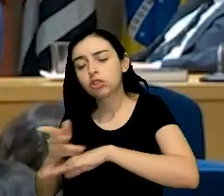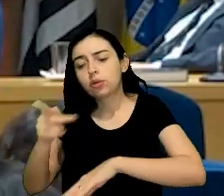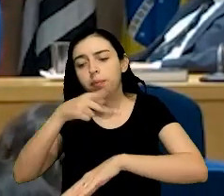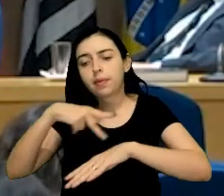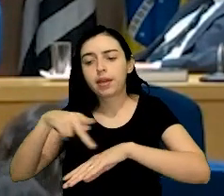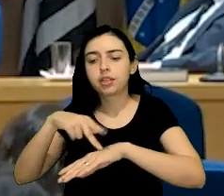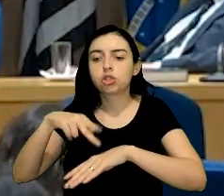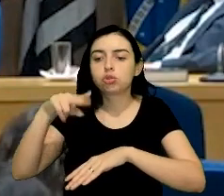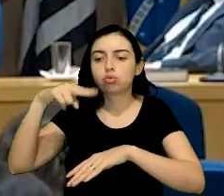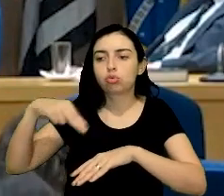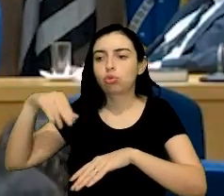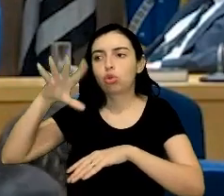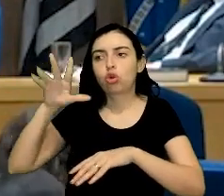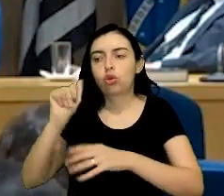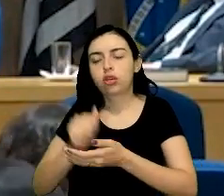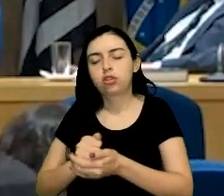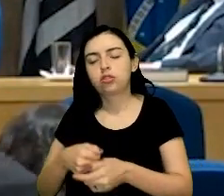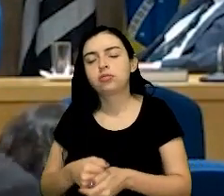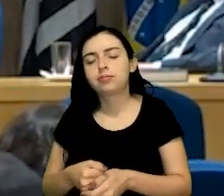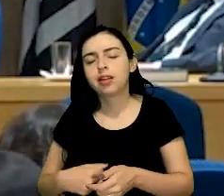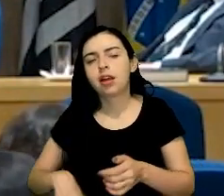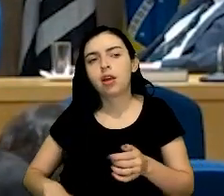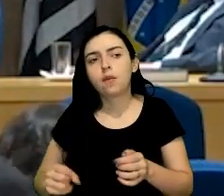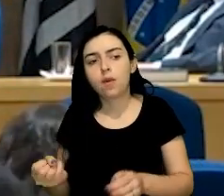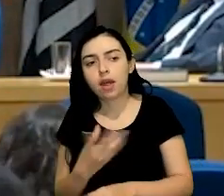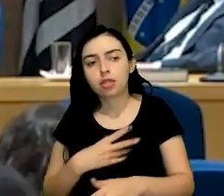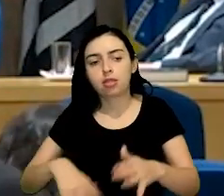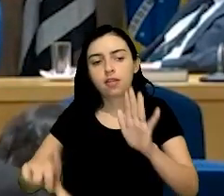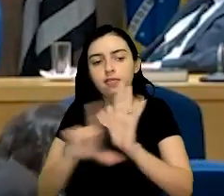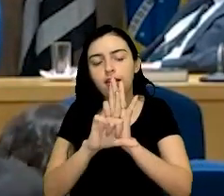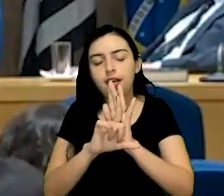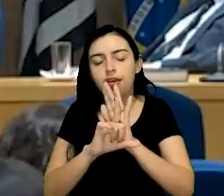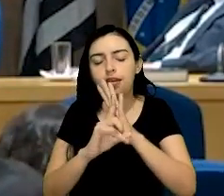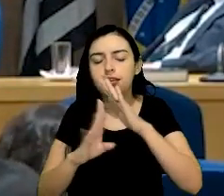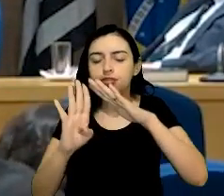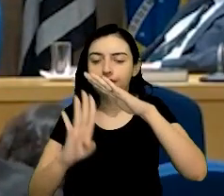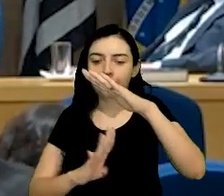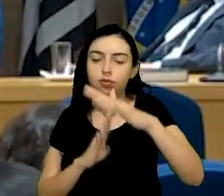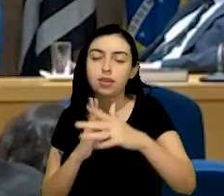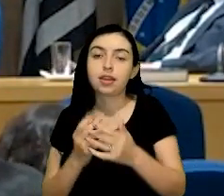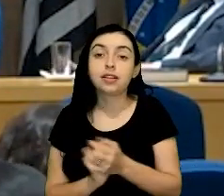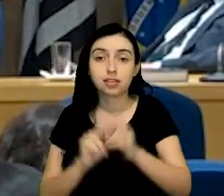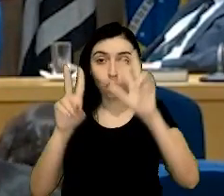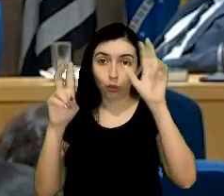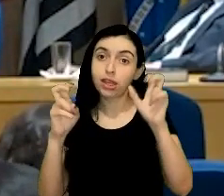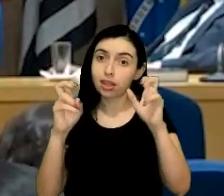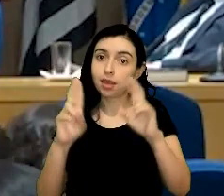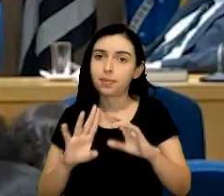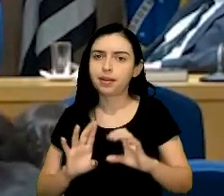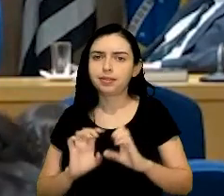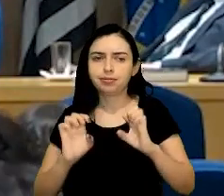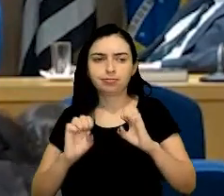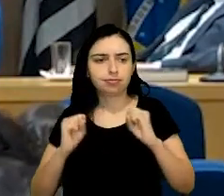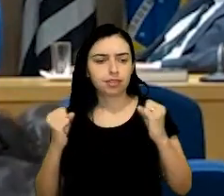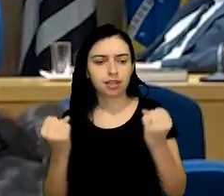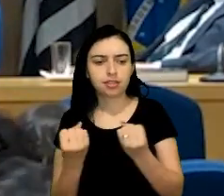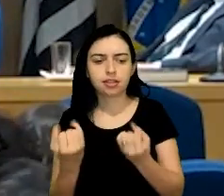Então, tanto a nova lei de imigração, tema desse seminário, né, é absolutamente importante nesse